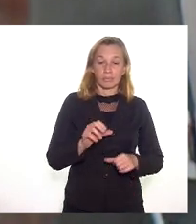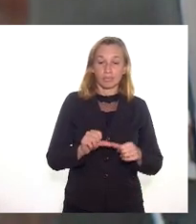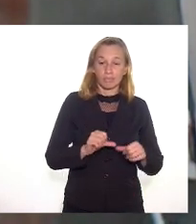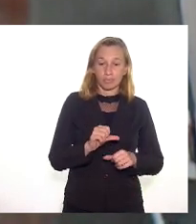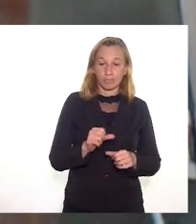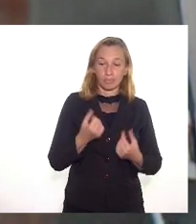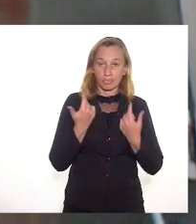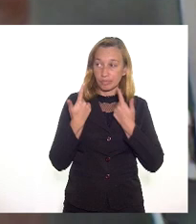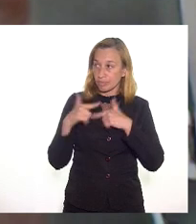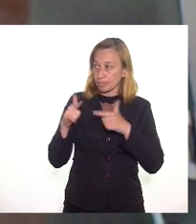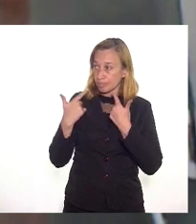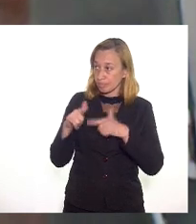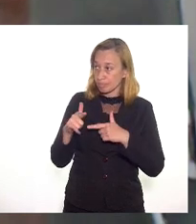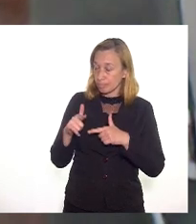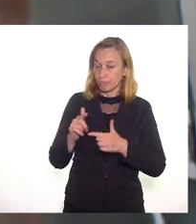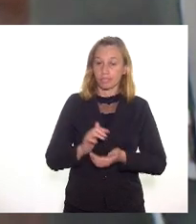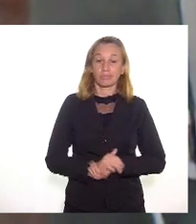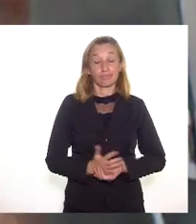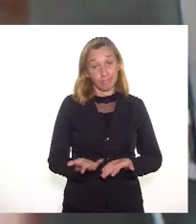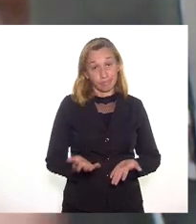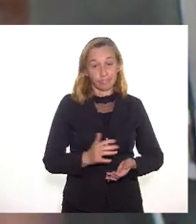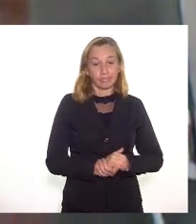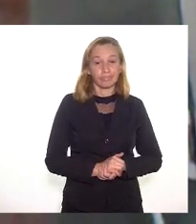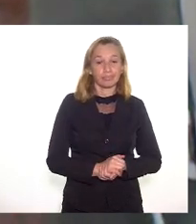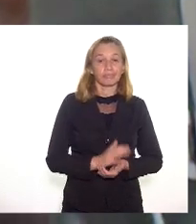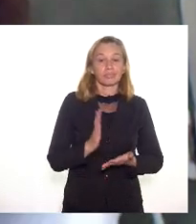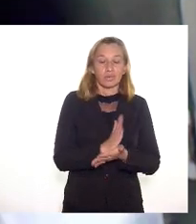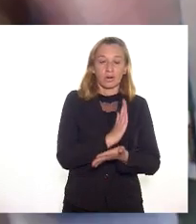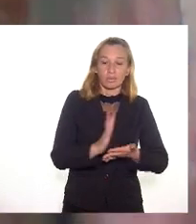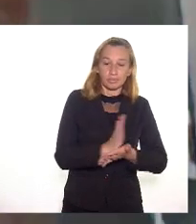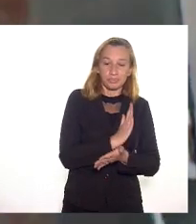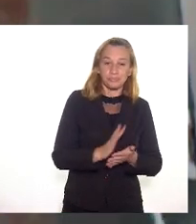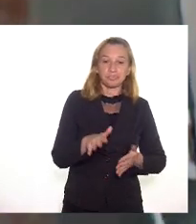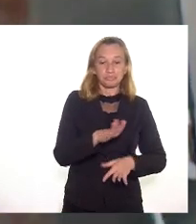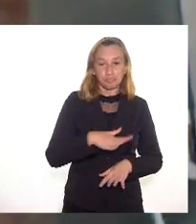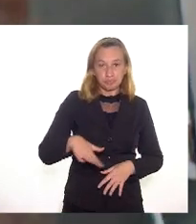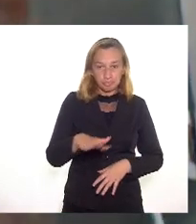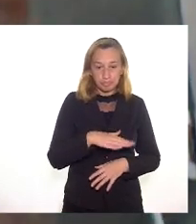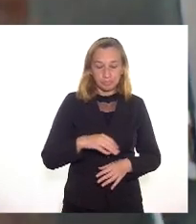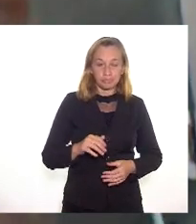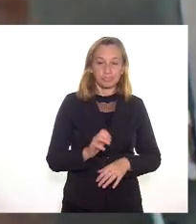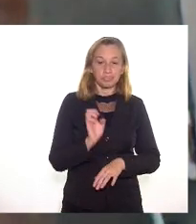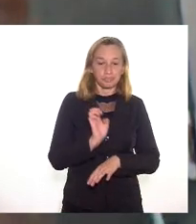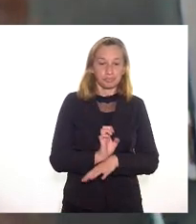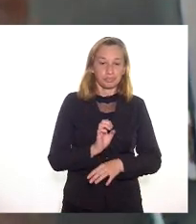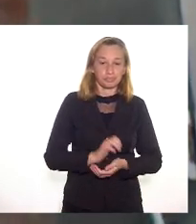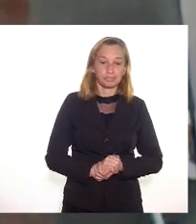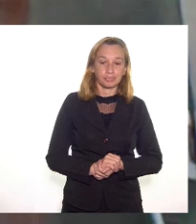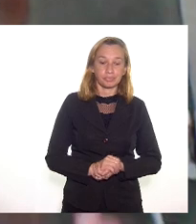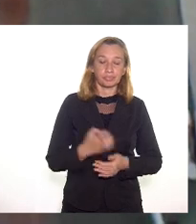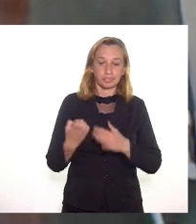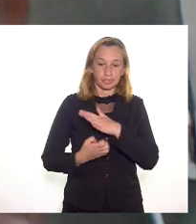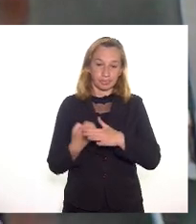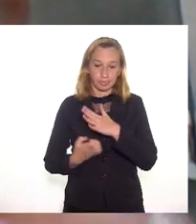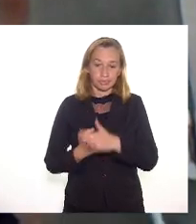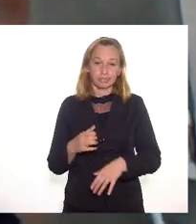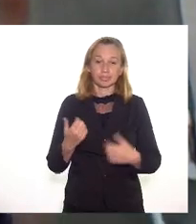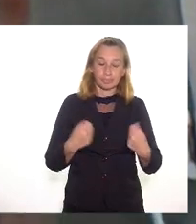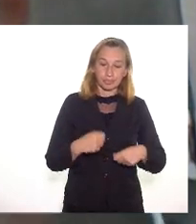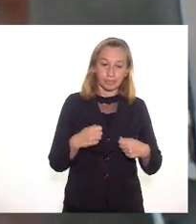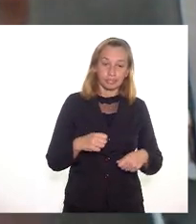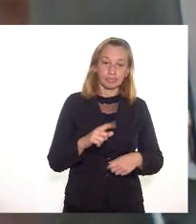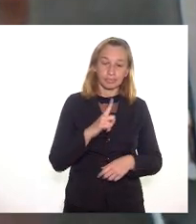relação à questão do incentivo fiscal é porque nós temos algumas áreas do nosso Estado que deveriam ter algumas empresas e incentivos